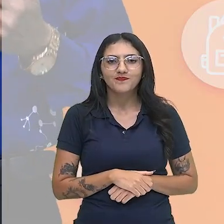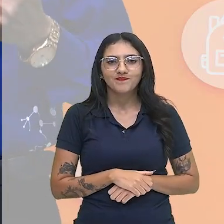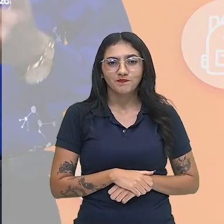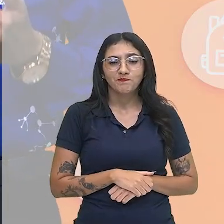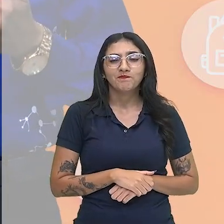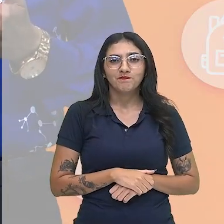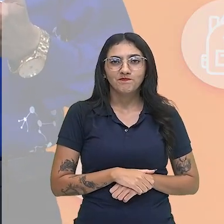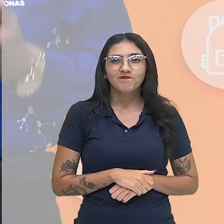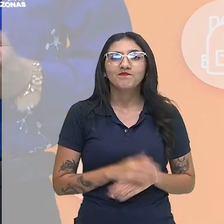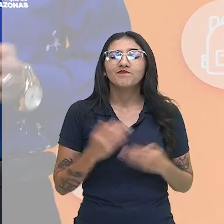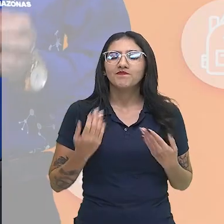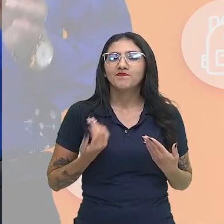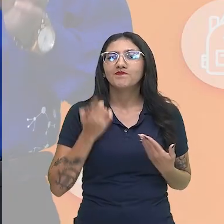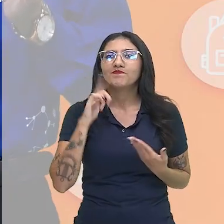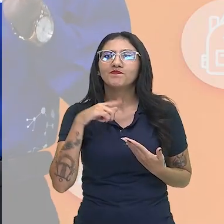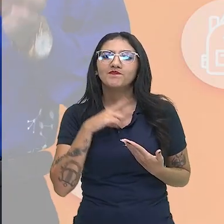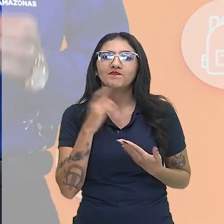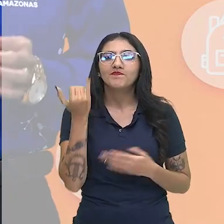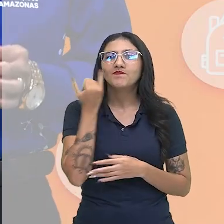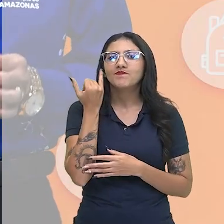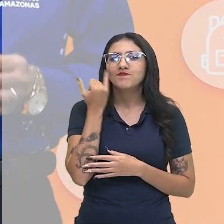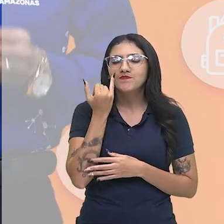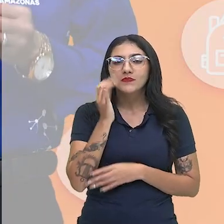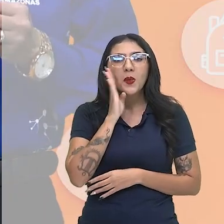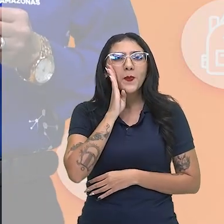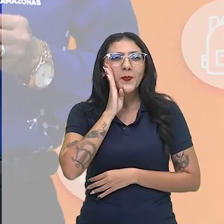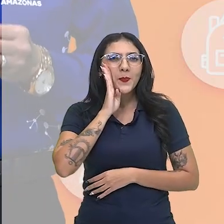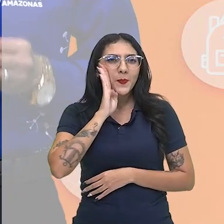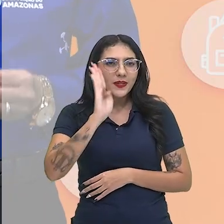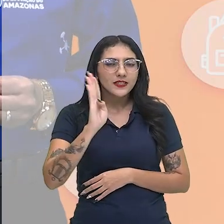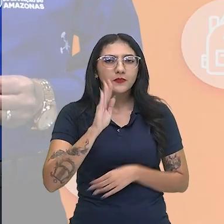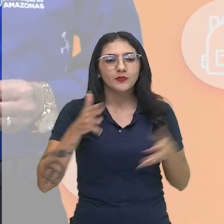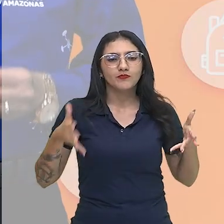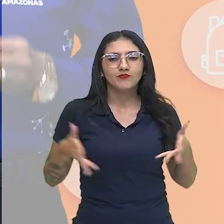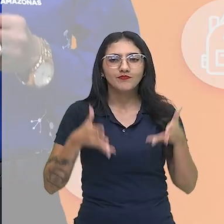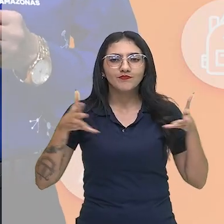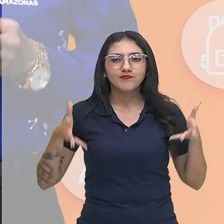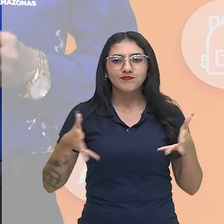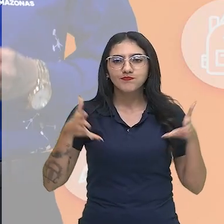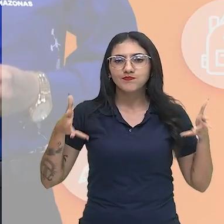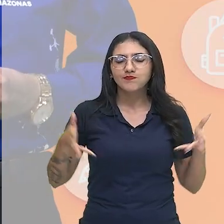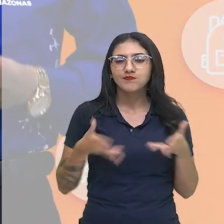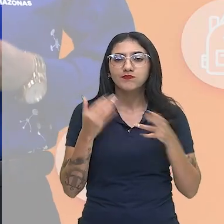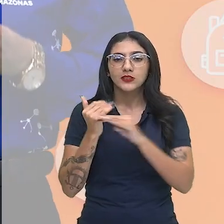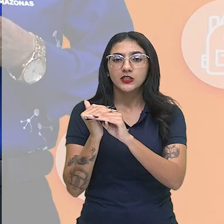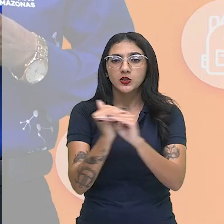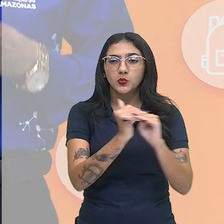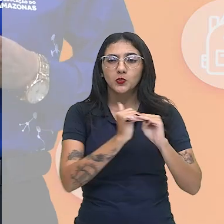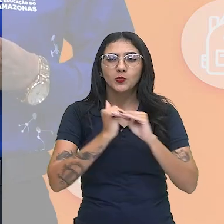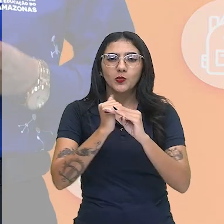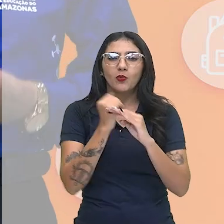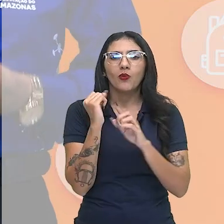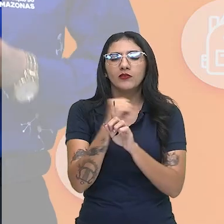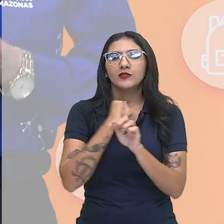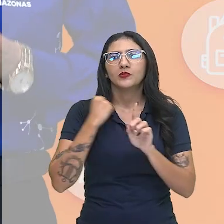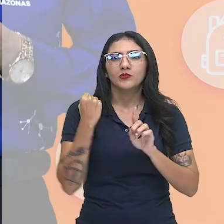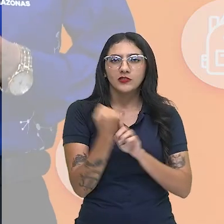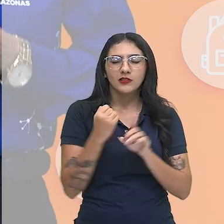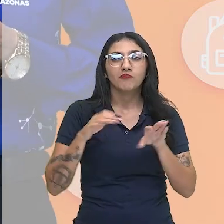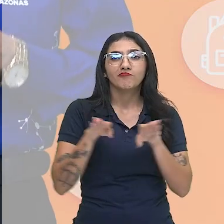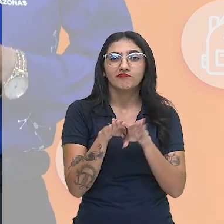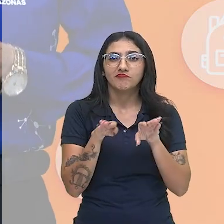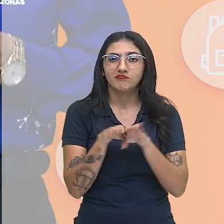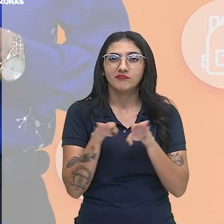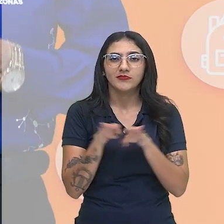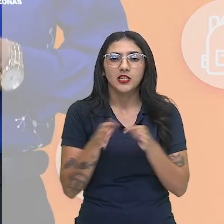mais imprescindível instrumento de promoção, de igualdade social e